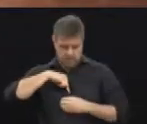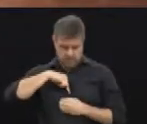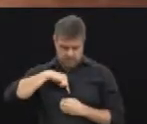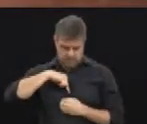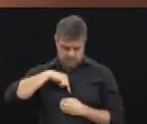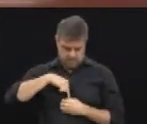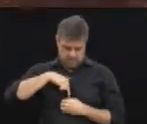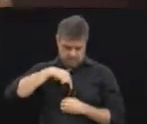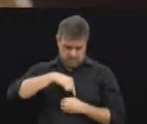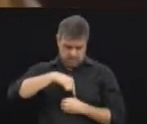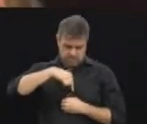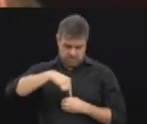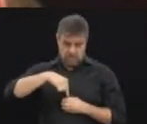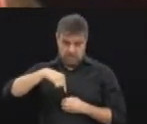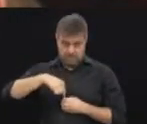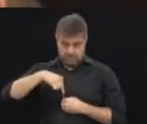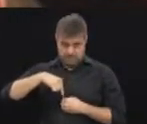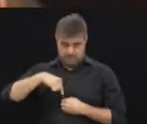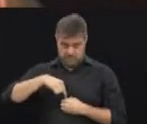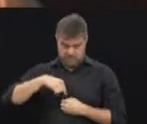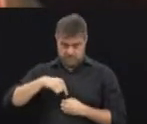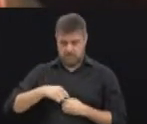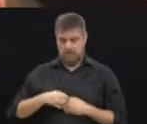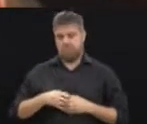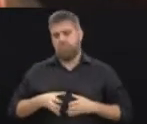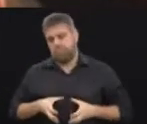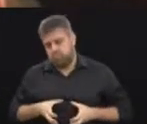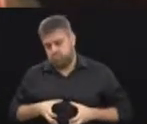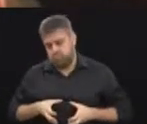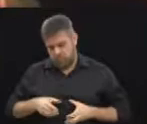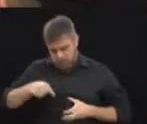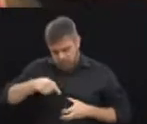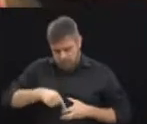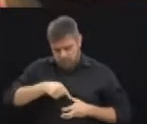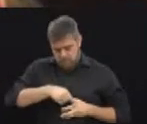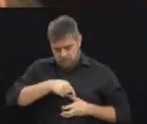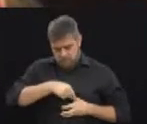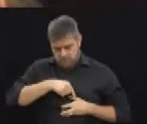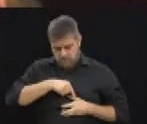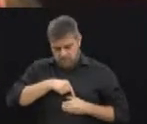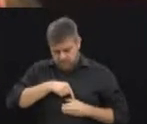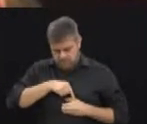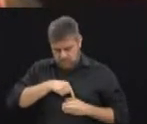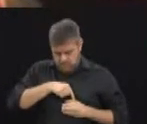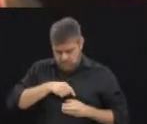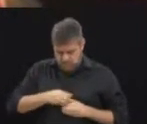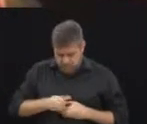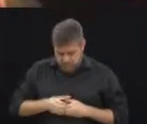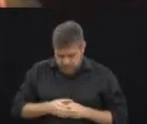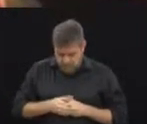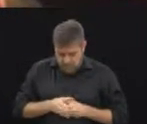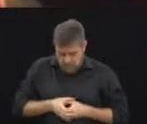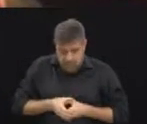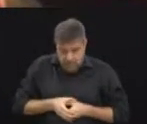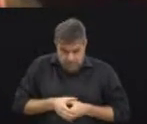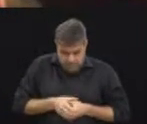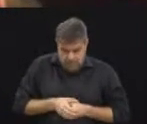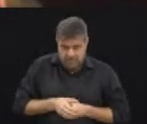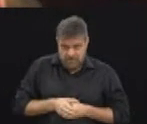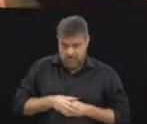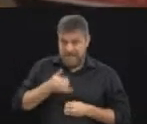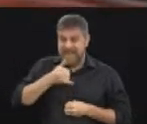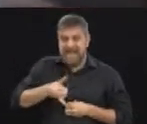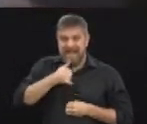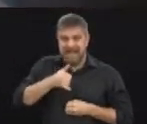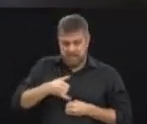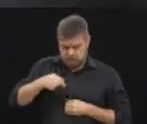esse músculo que eu falei, do esfíncter inferior do esôfago, que ele está hipotônico, e você vai com umas agulhinhas nesse músculo e fazer aplicações